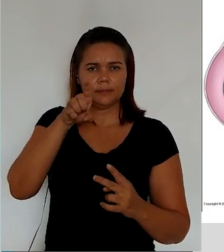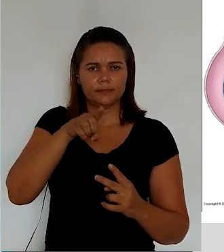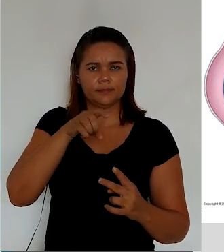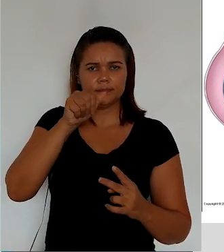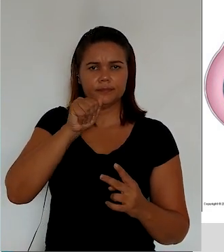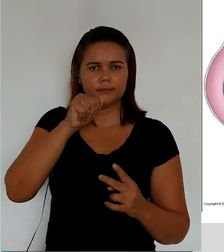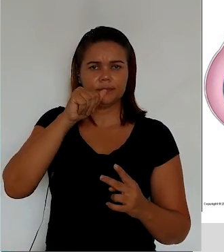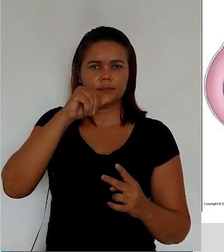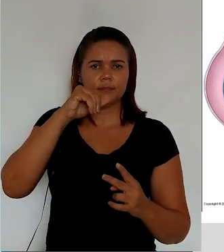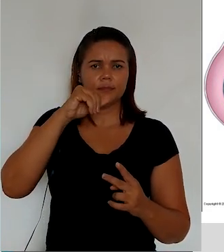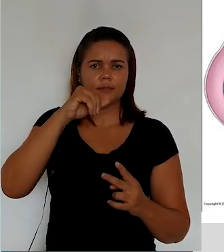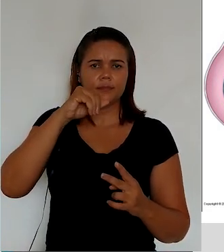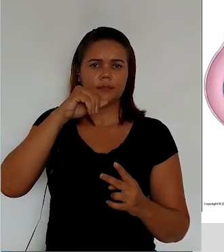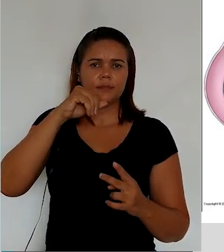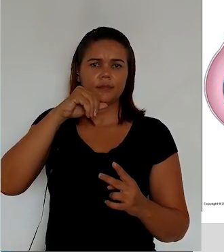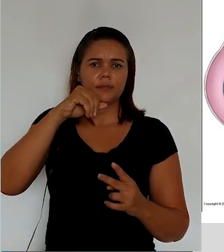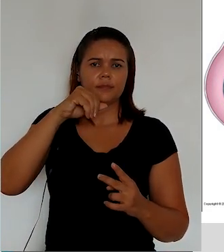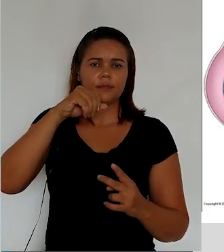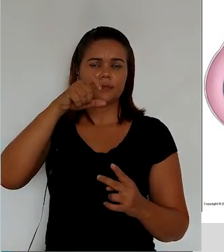mesaxônio.